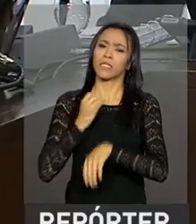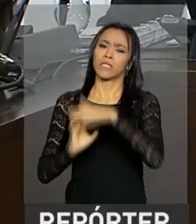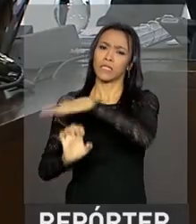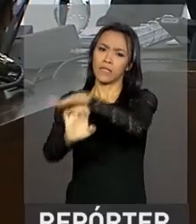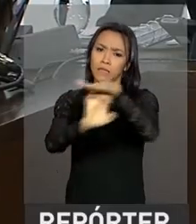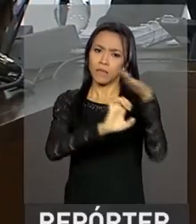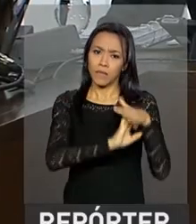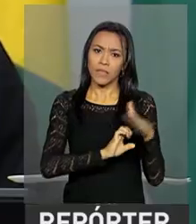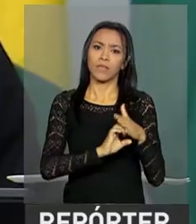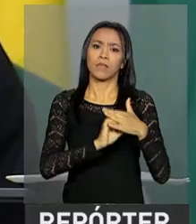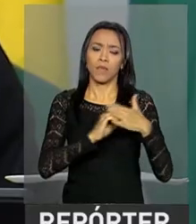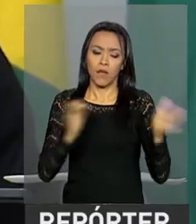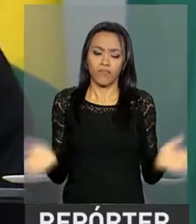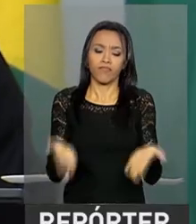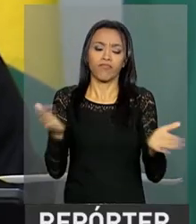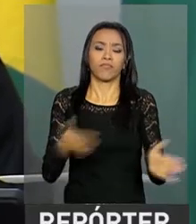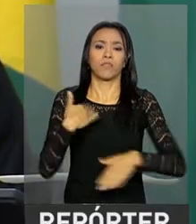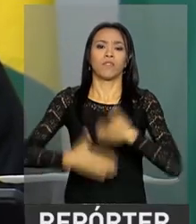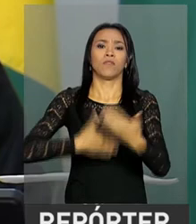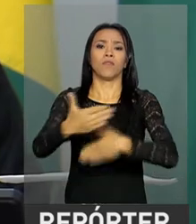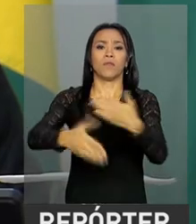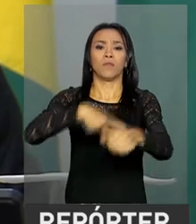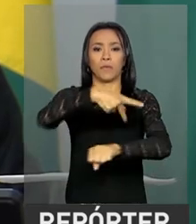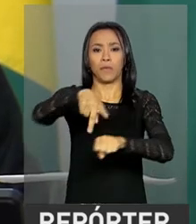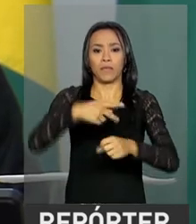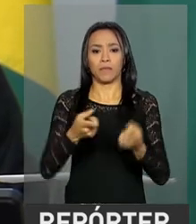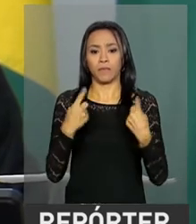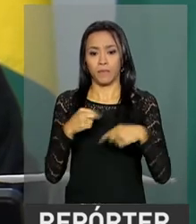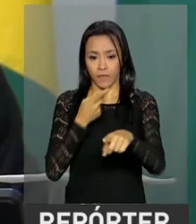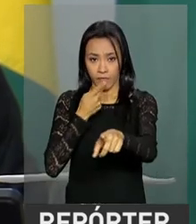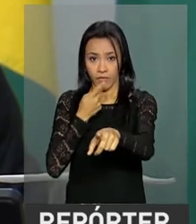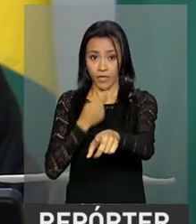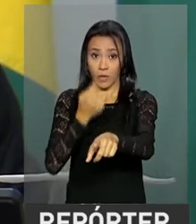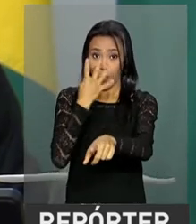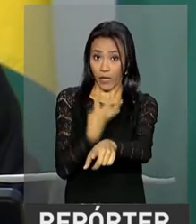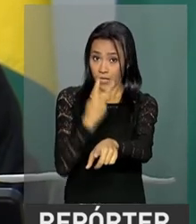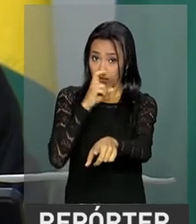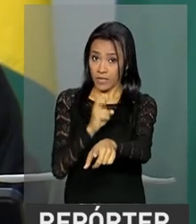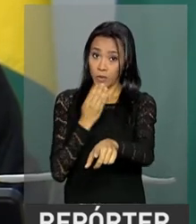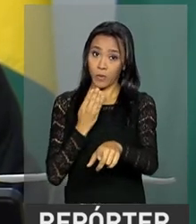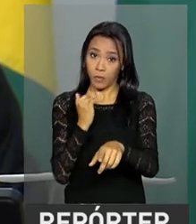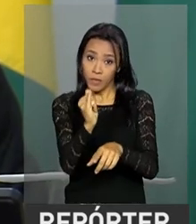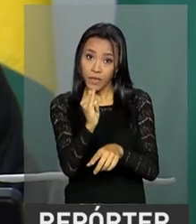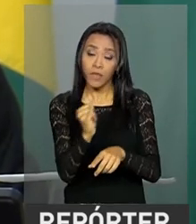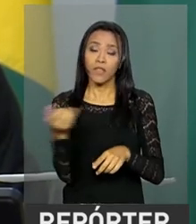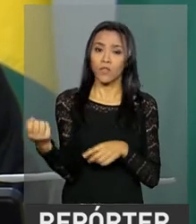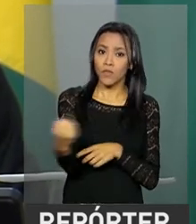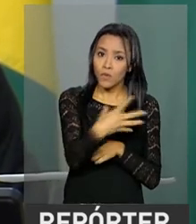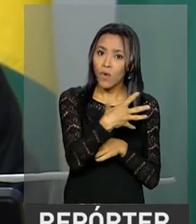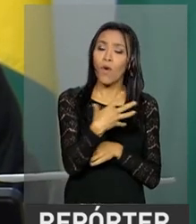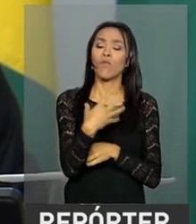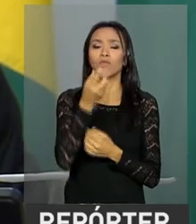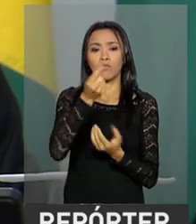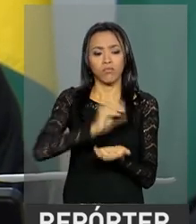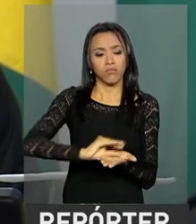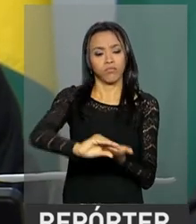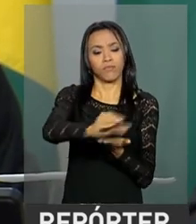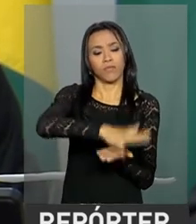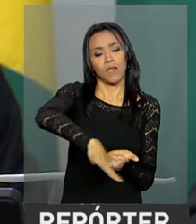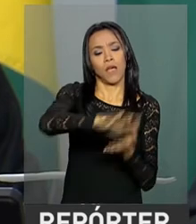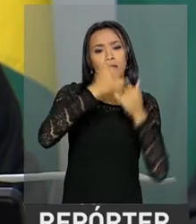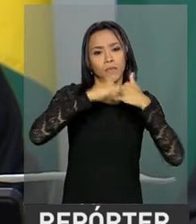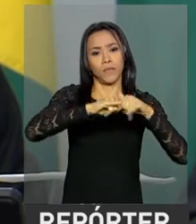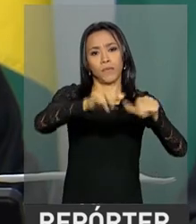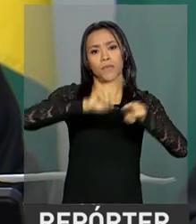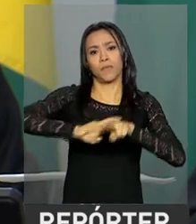desenvolvimento do país venceram 11 45 bilhões de novos investimentos nos setores de energia